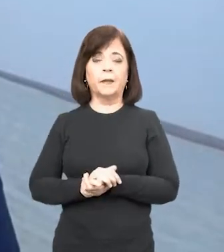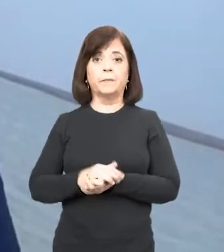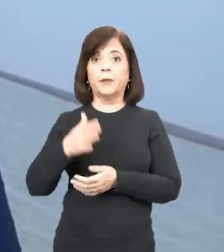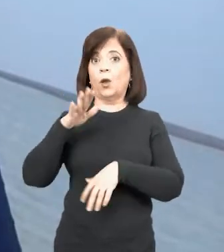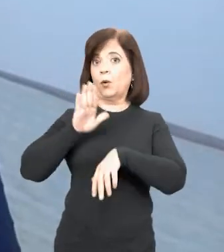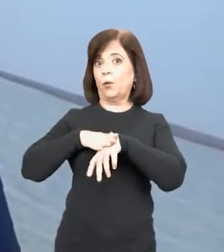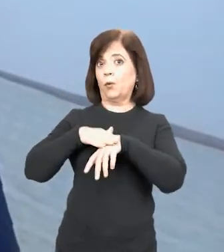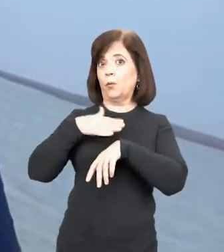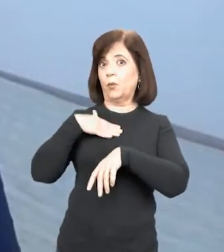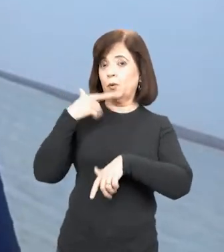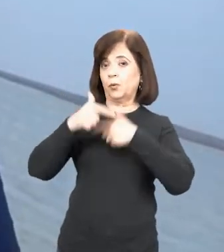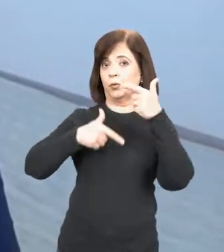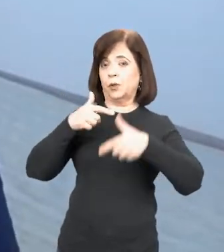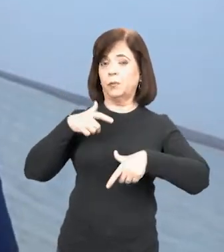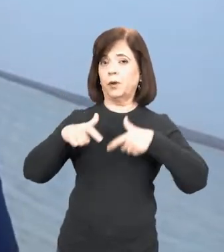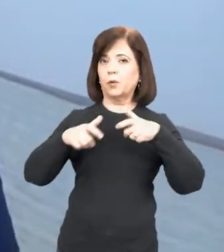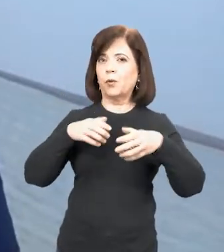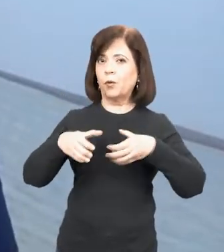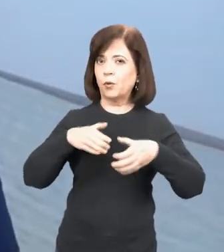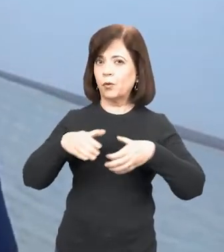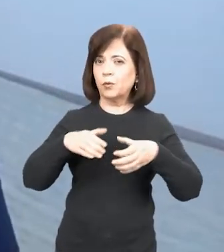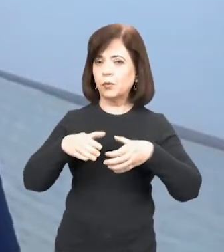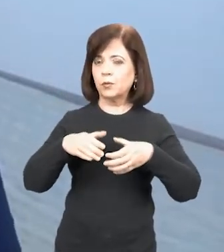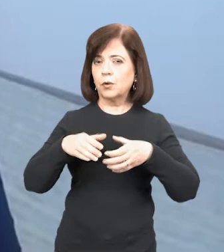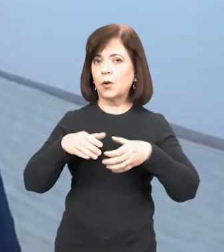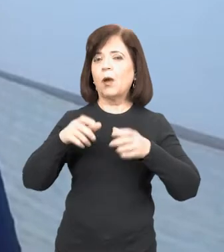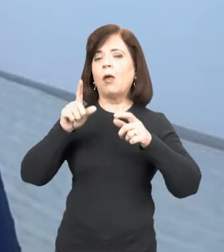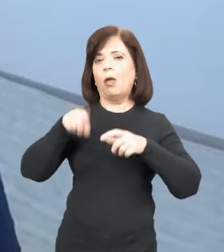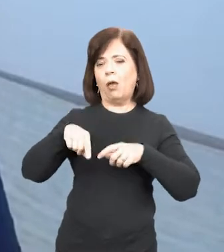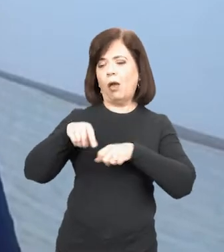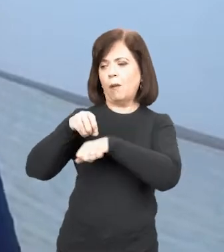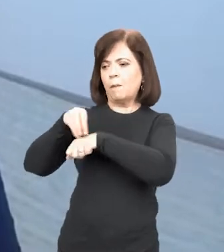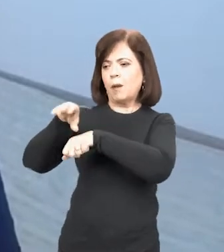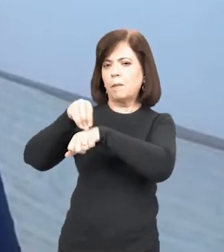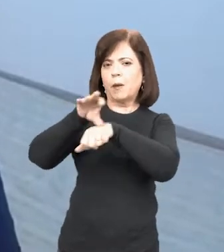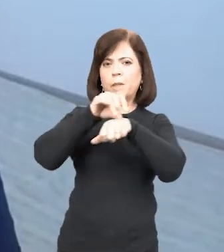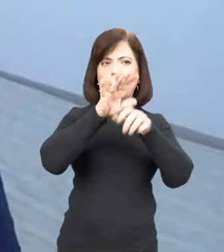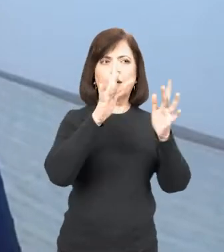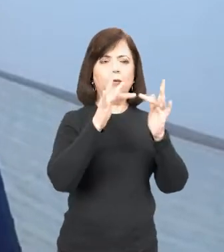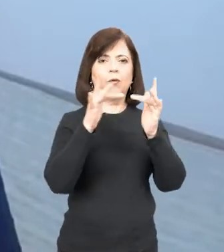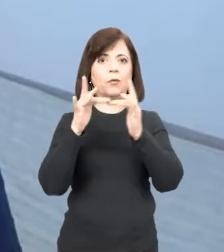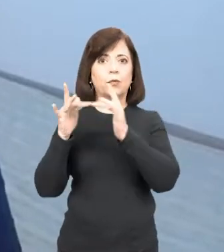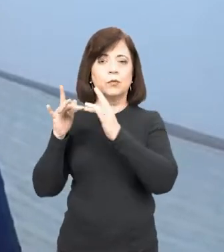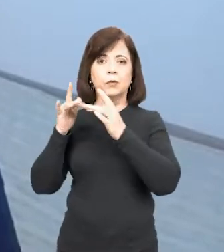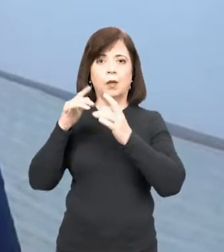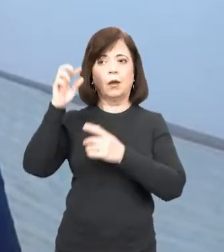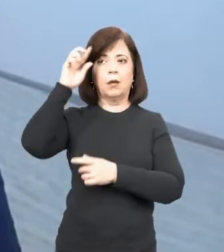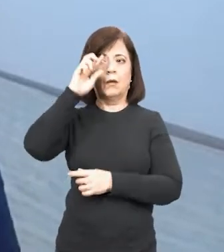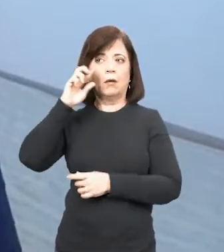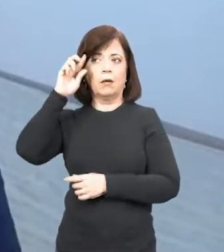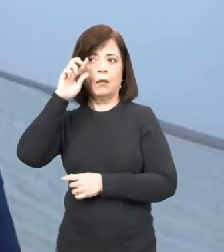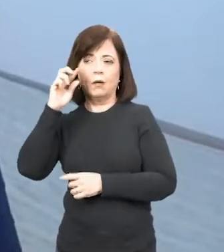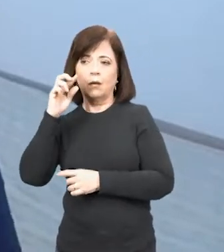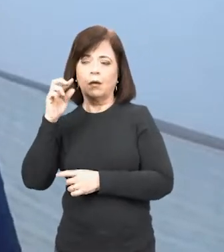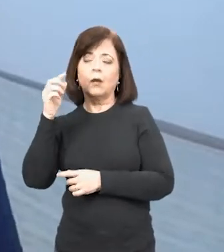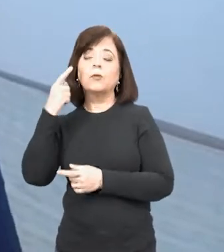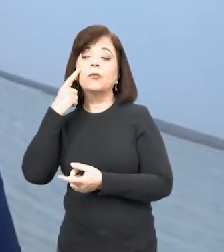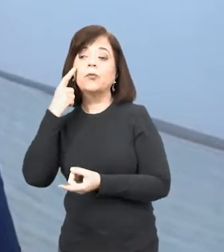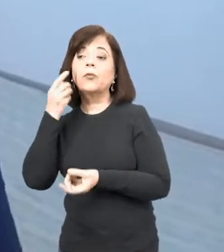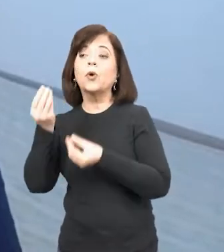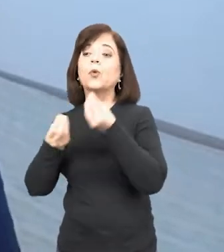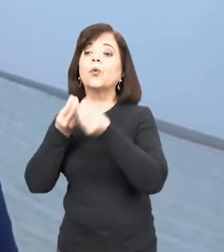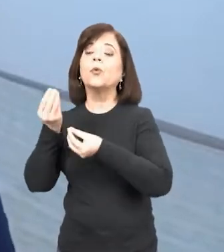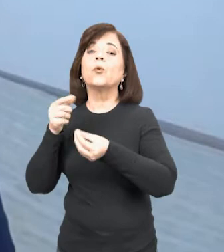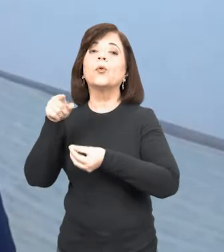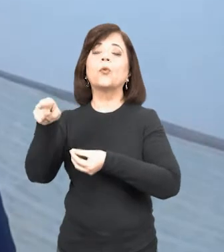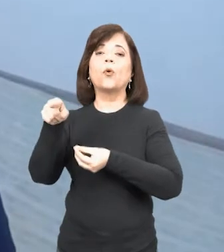a minha função como coordenadora é receber contato desses promotores naturais, verificar em que ponto,